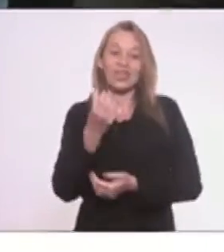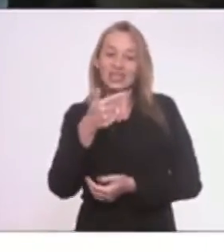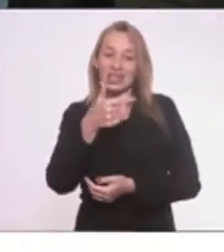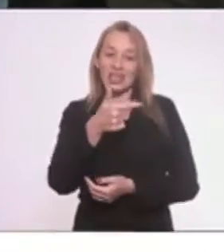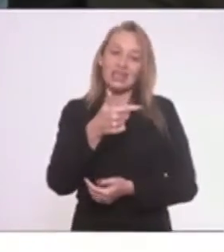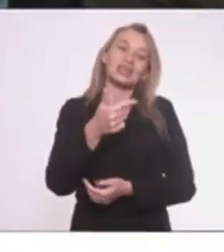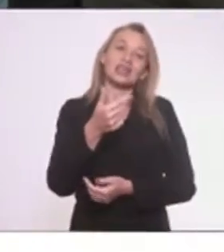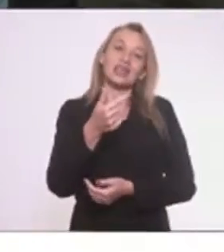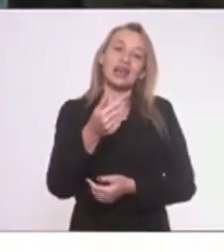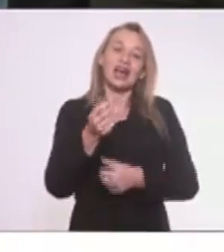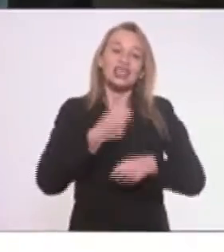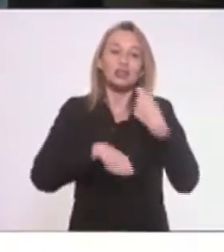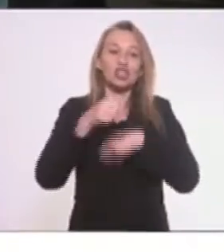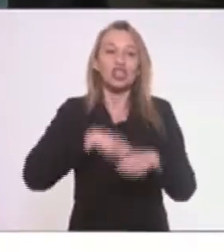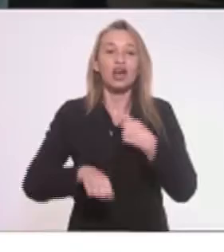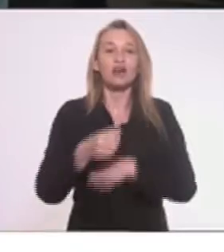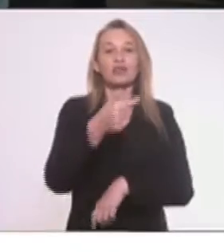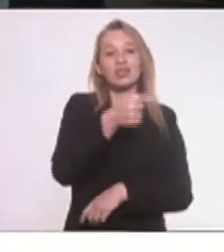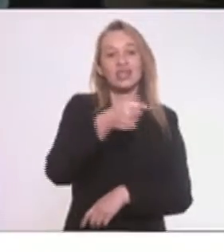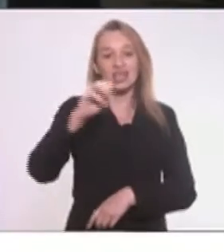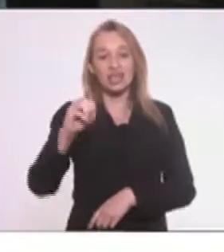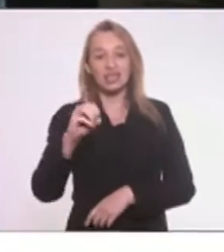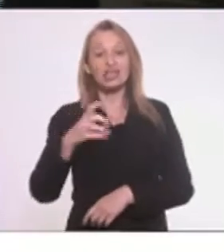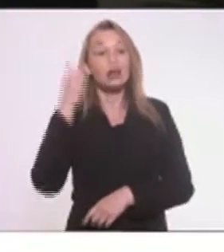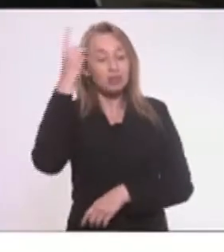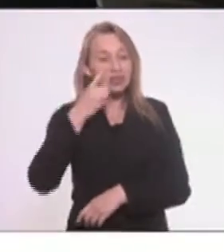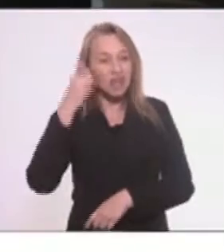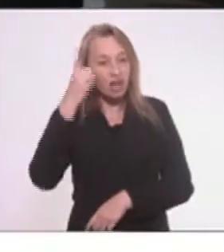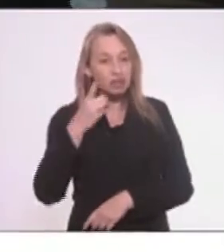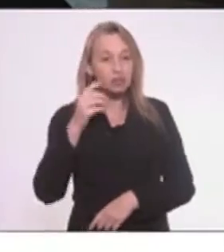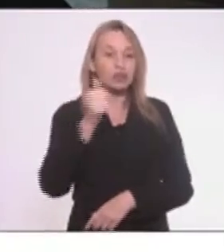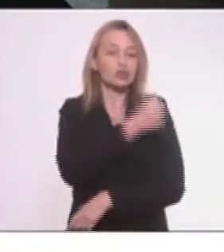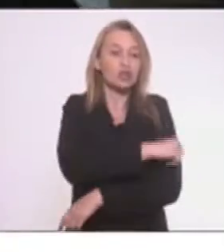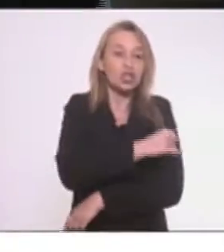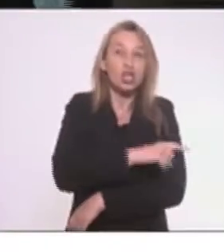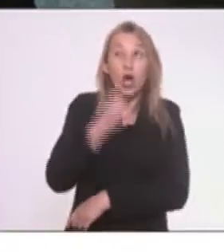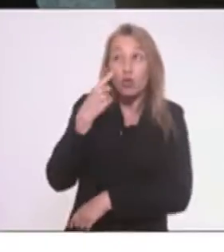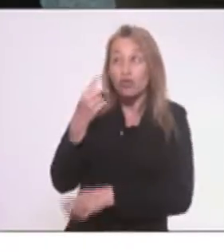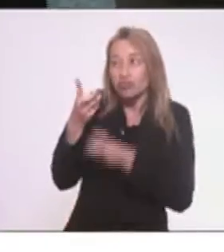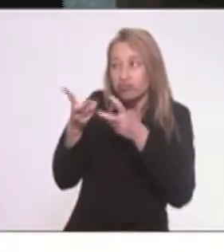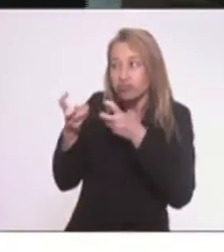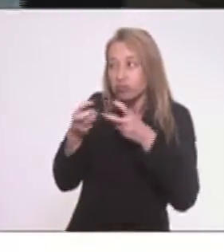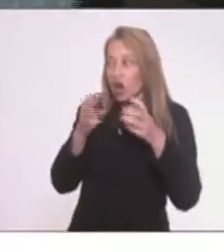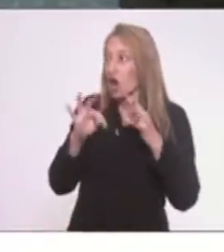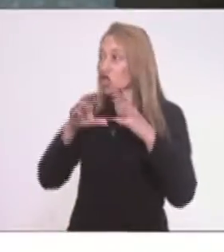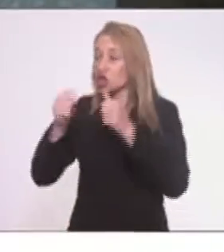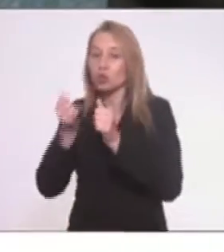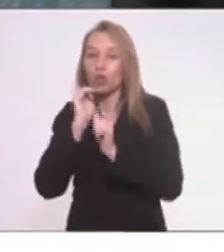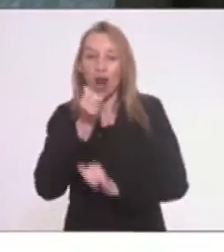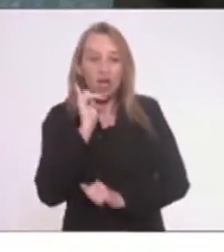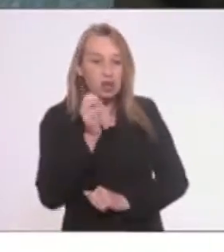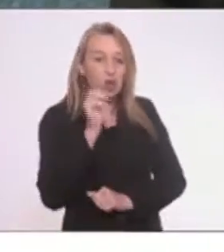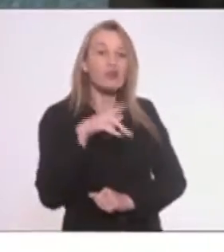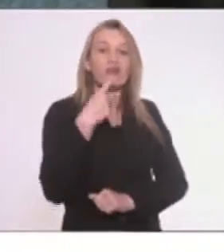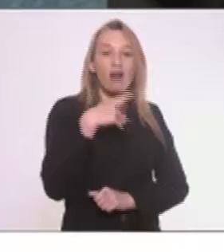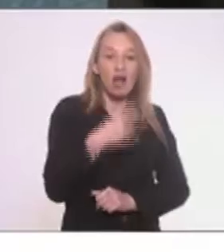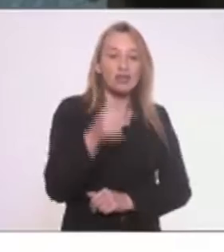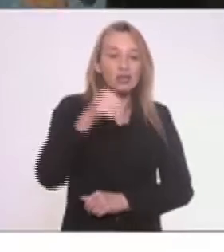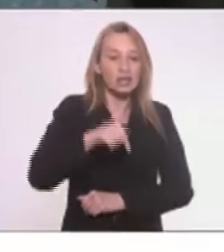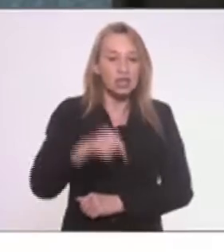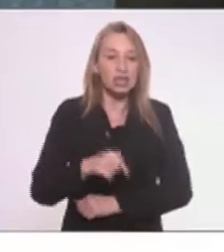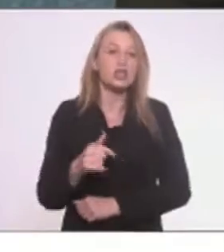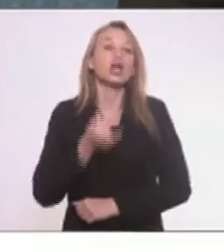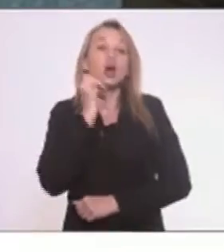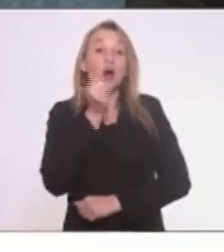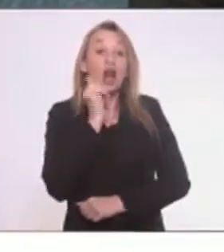70 deputados do Rio de Janeiro. E digo que escutei atentamente a todo o relatório que foi feito, e